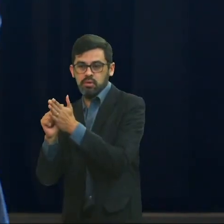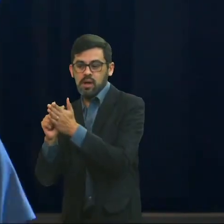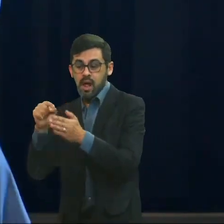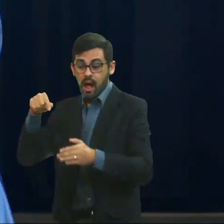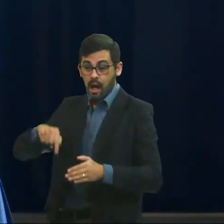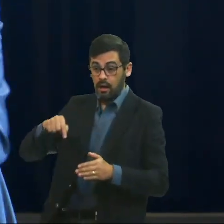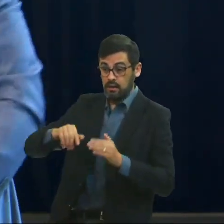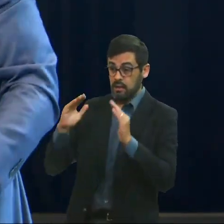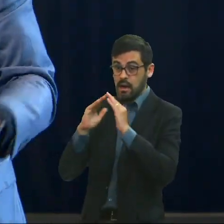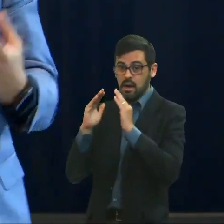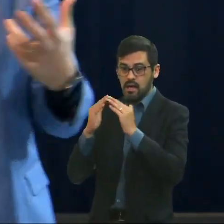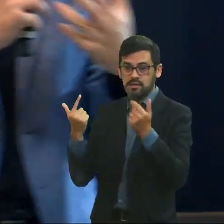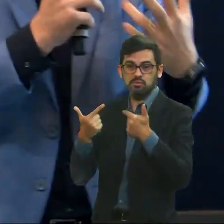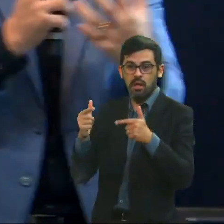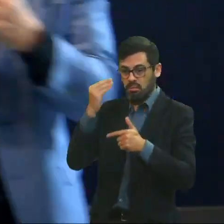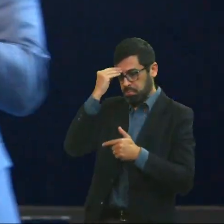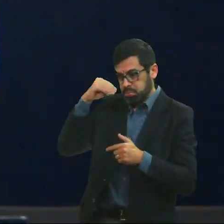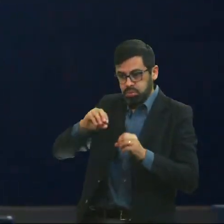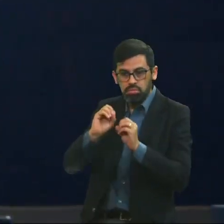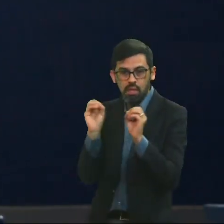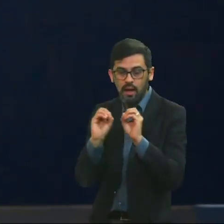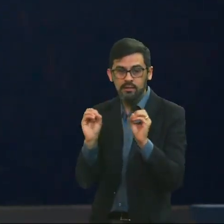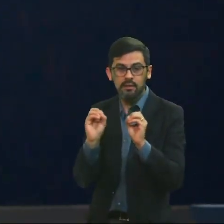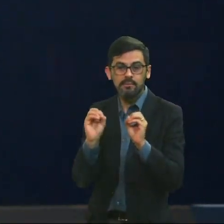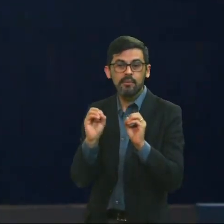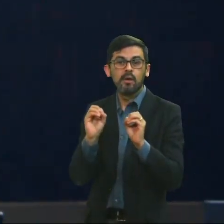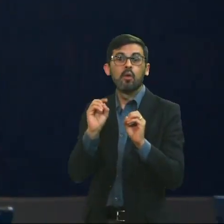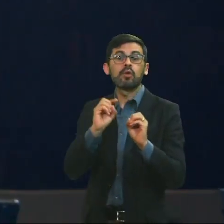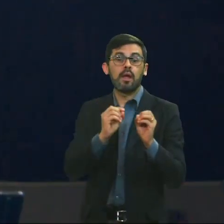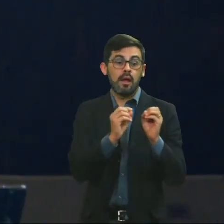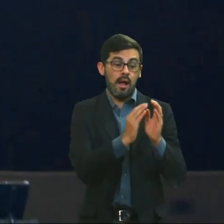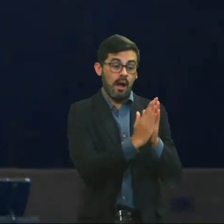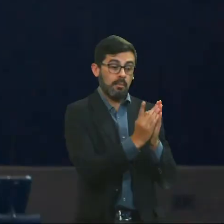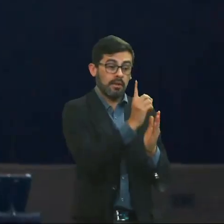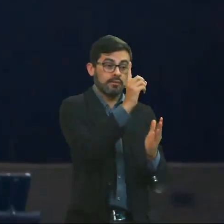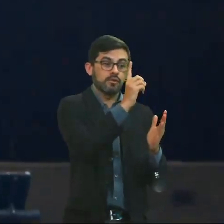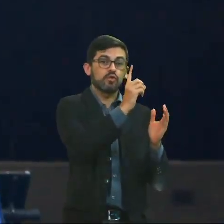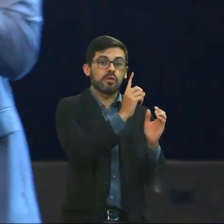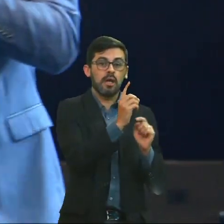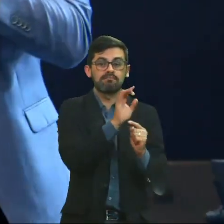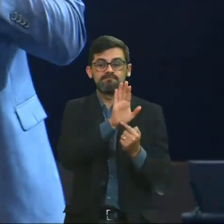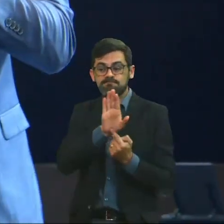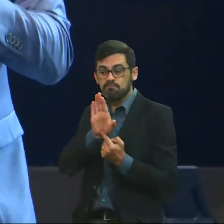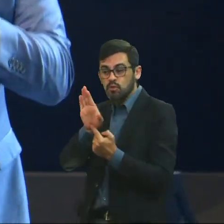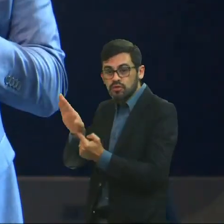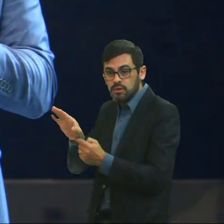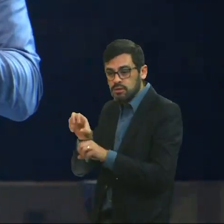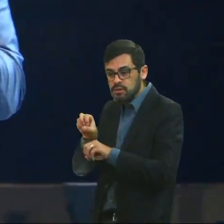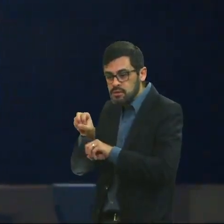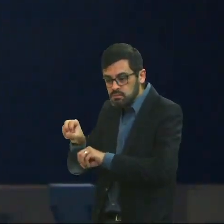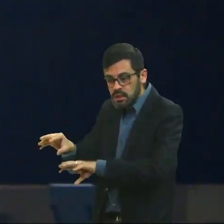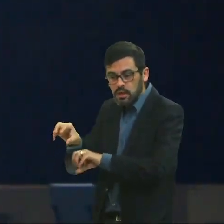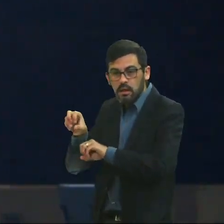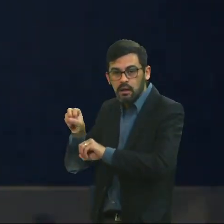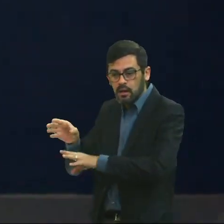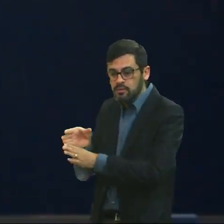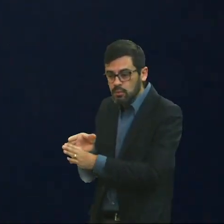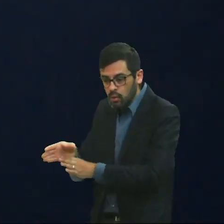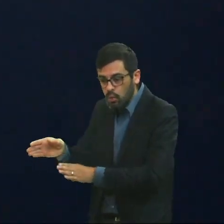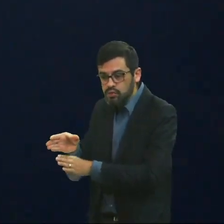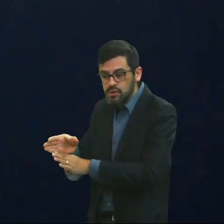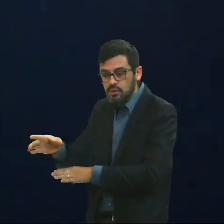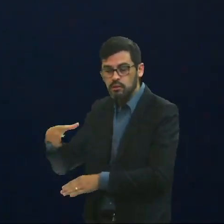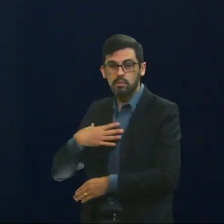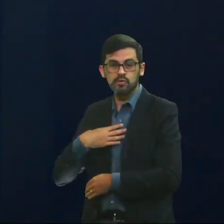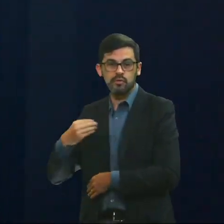tem desperdício. O que eu estava fazendo? Pegando a palavra de Deus e aplicando na prática. Porque se os meus